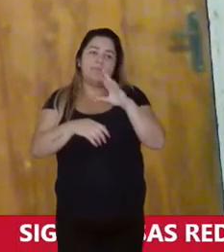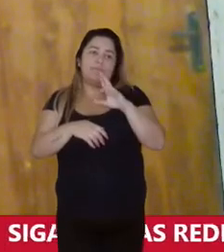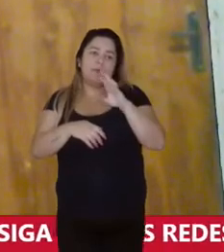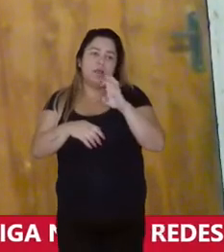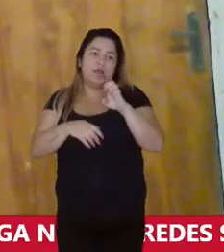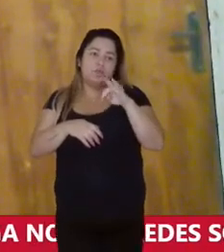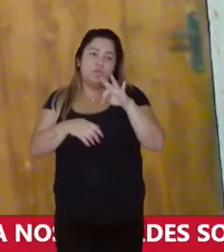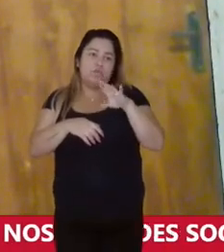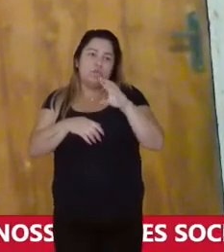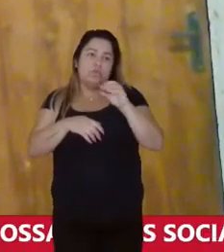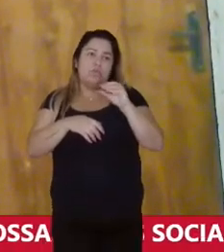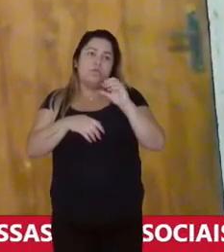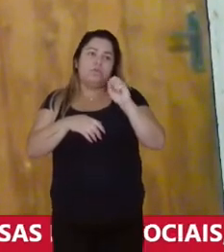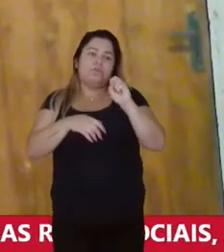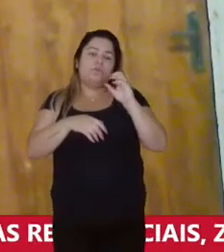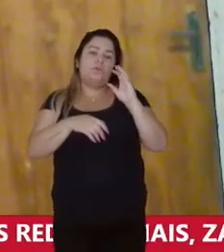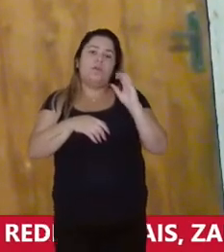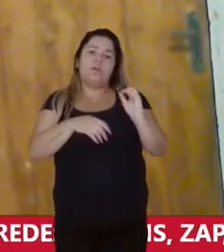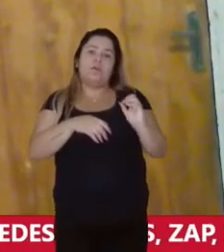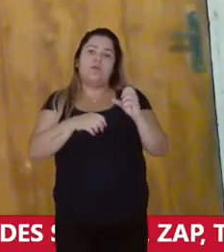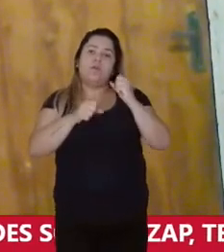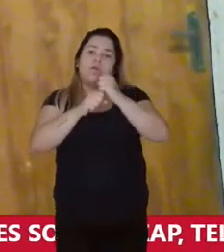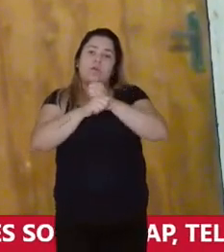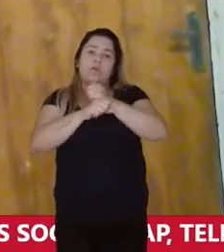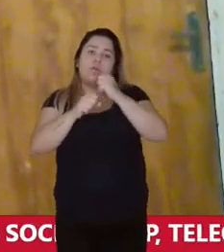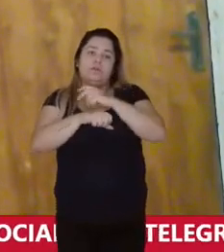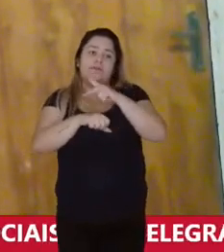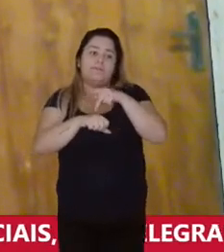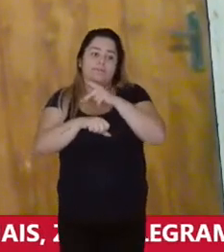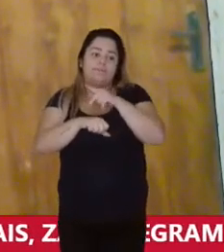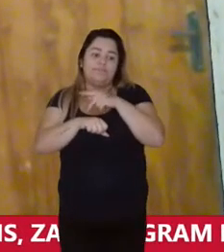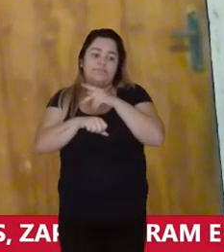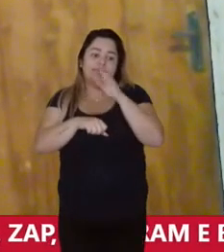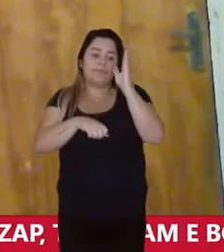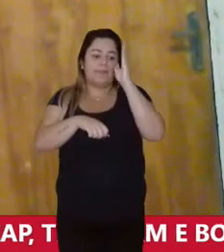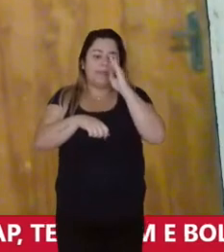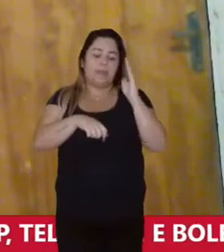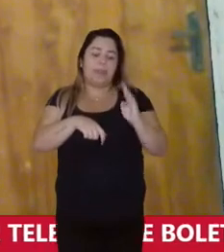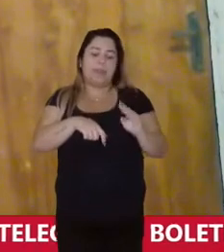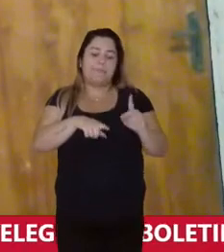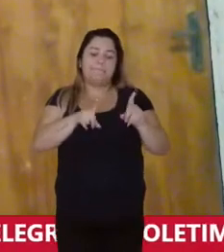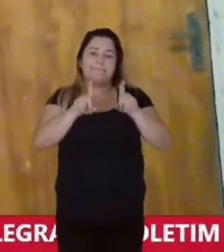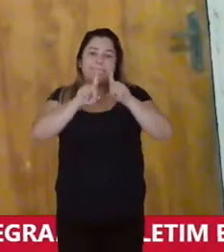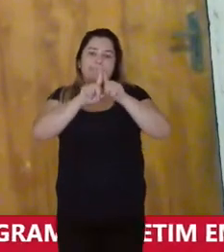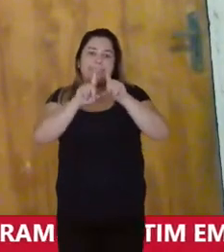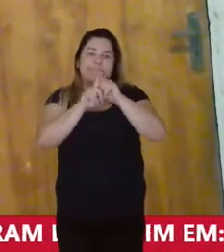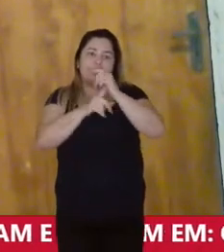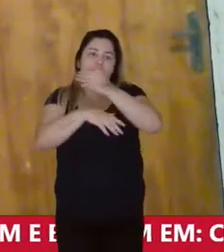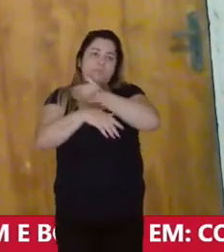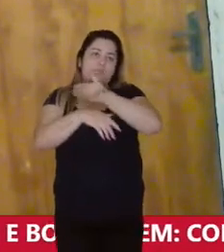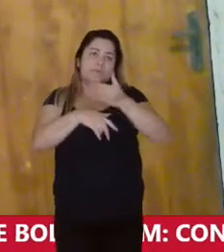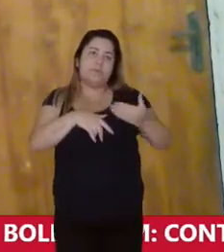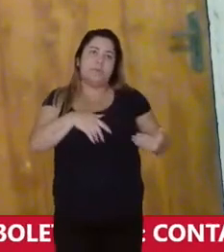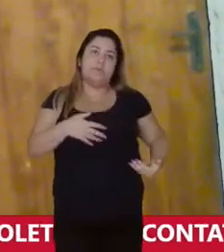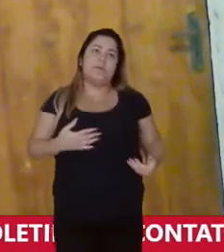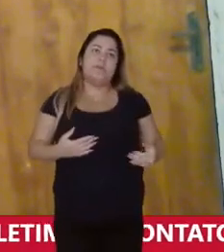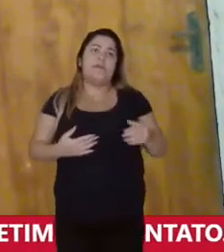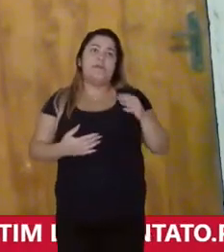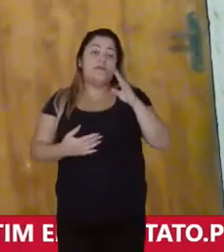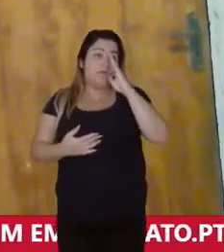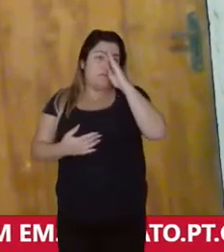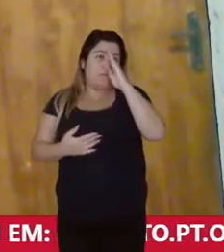políticas públicas que nós vimos construído no Brasil para a população LGBT, né? E aí, no governo Bolsonaro,